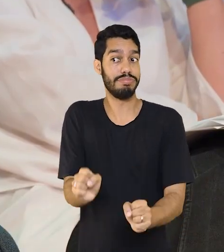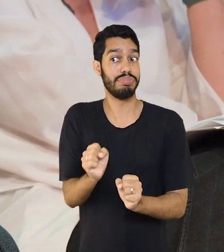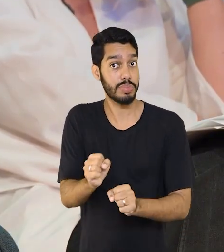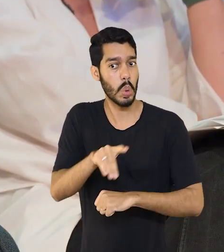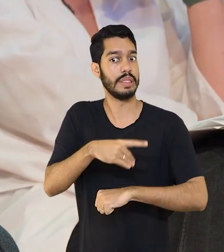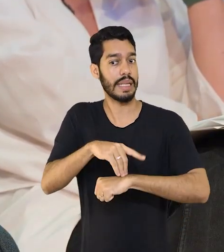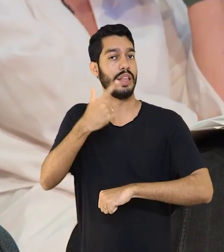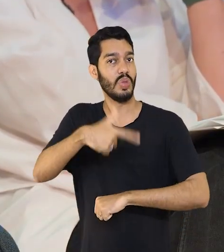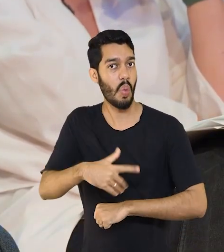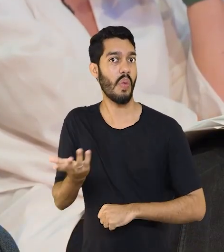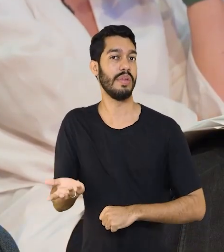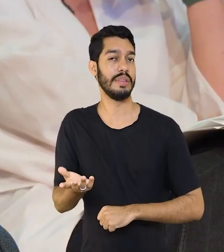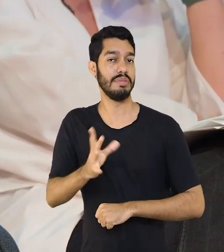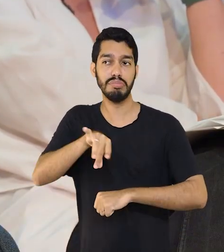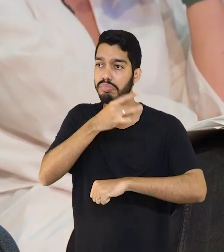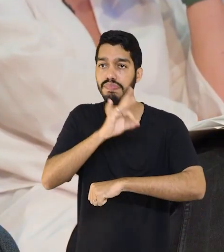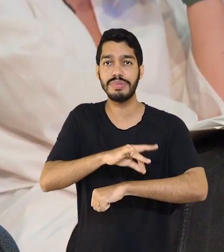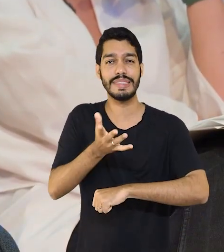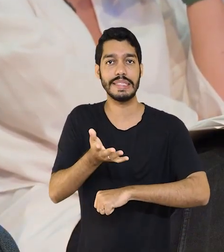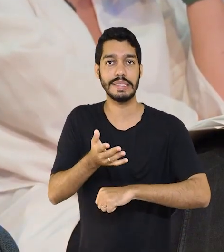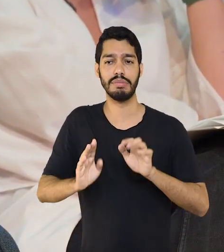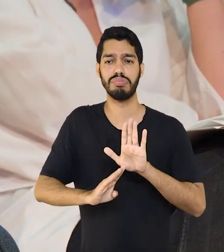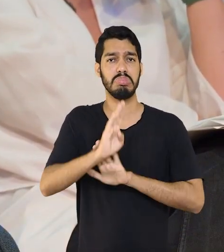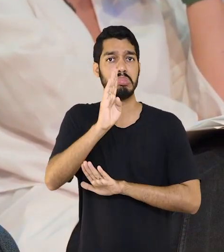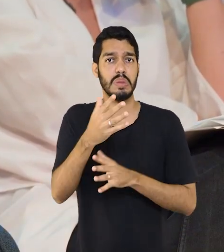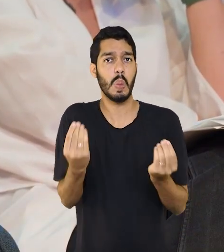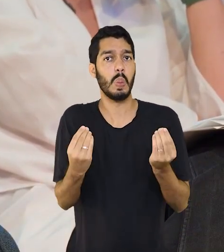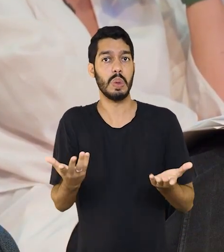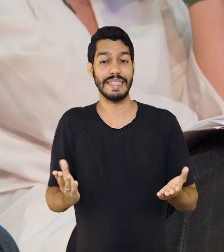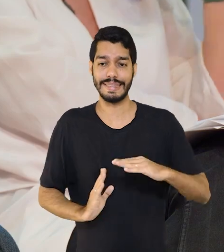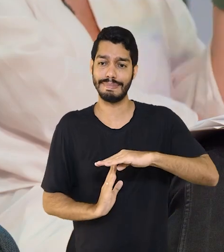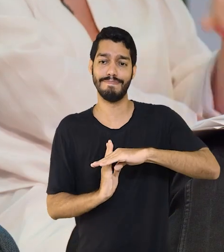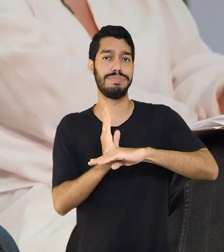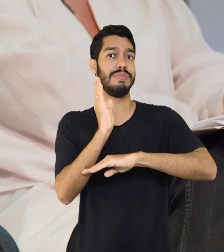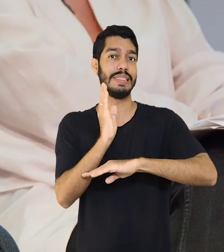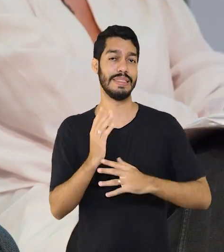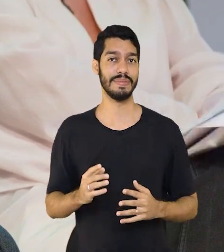número histórico, que a gente sem precedentes, um pico absurdo.